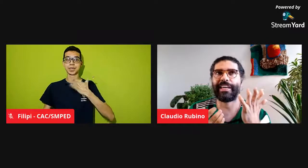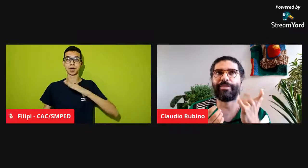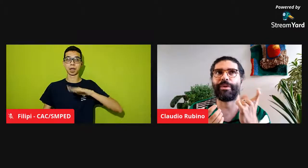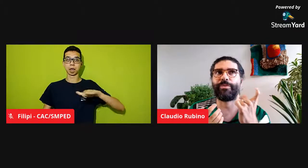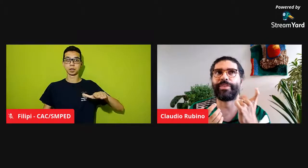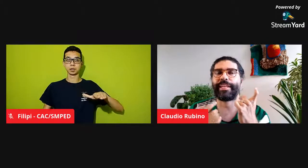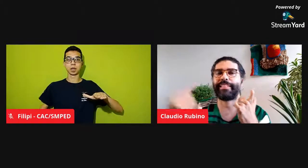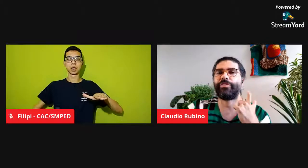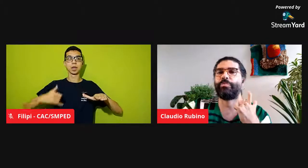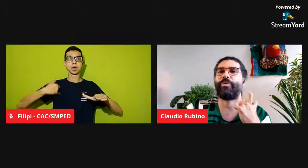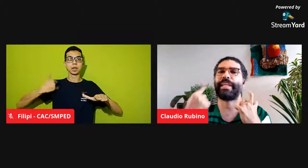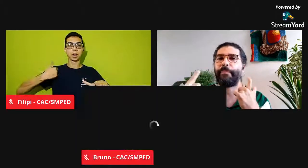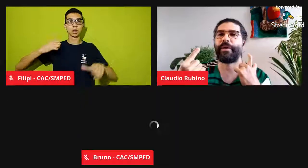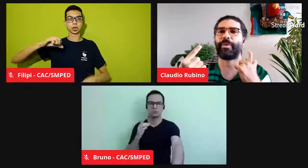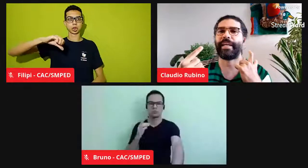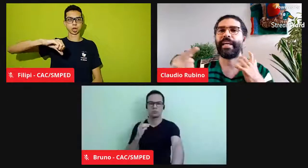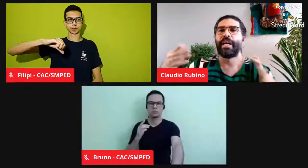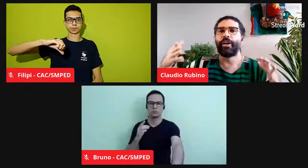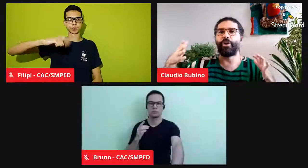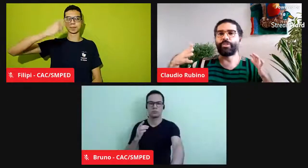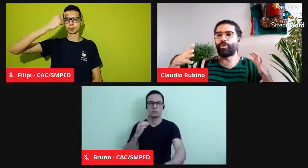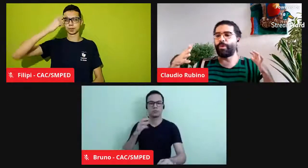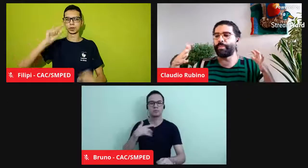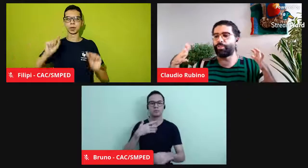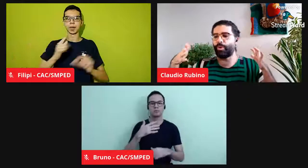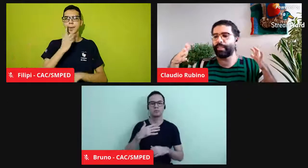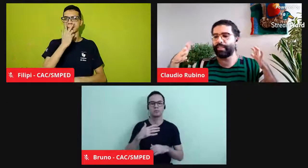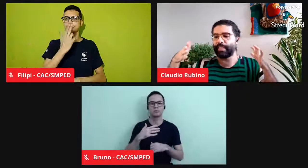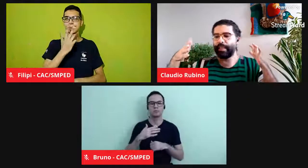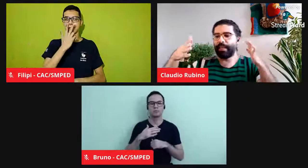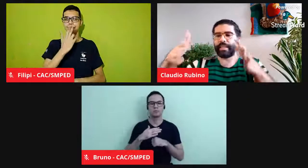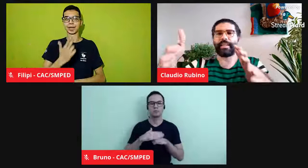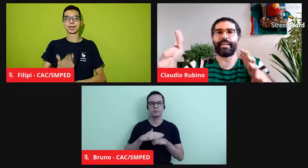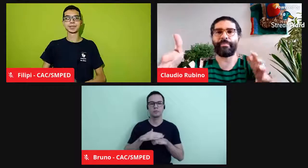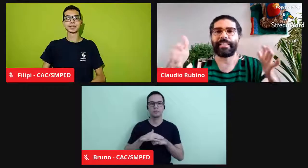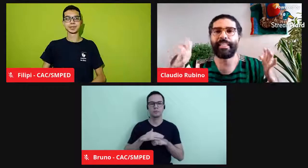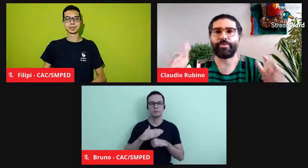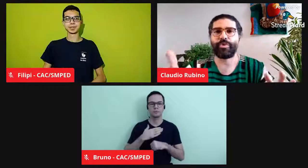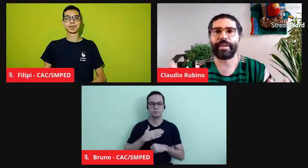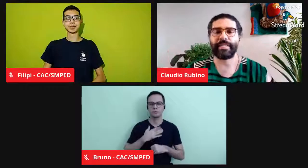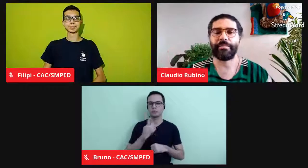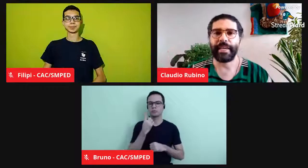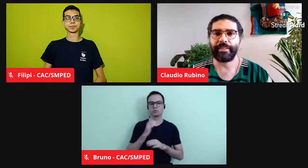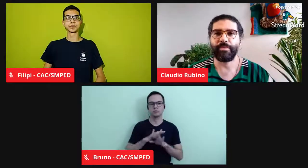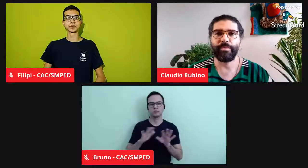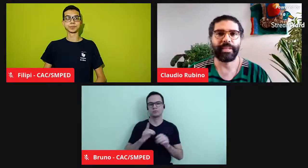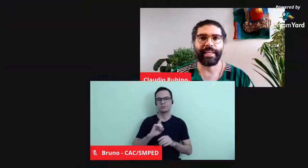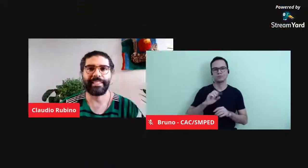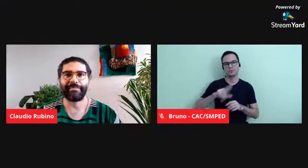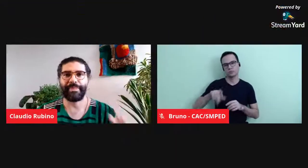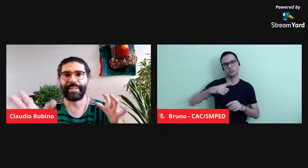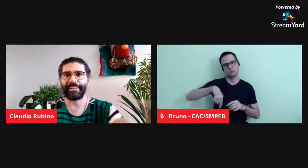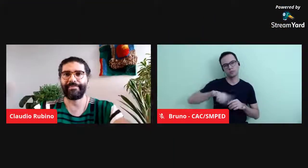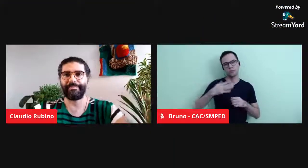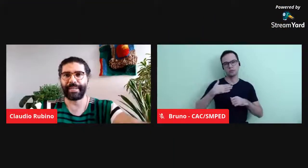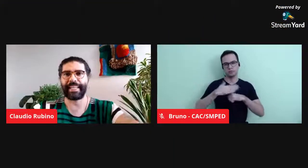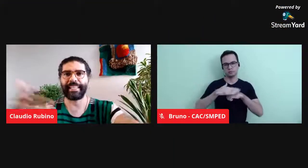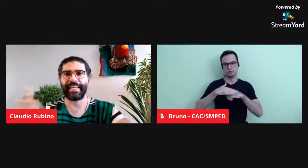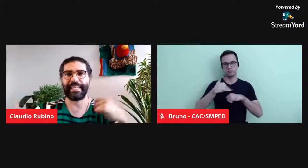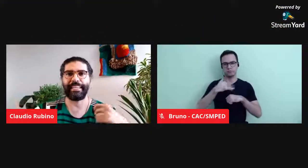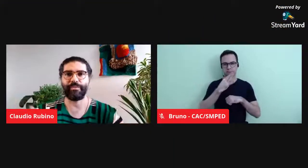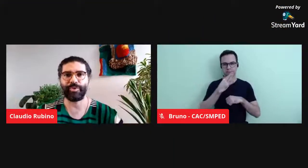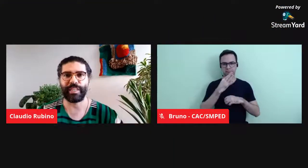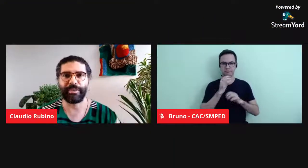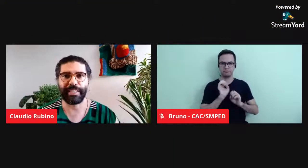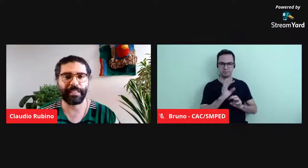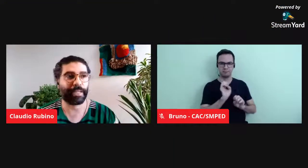que esse diálogo acontece de uma única mão, né? Nós, como emissores, passamos o conhecimento, né, para